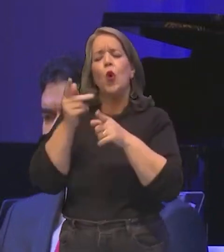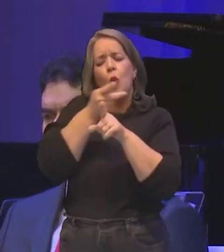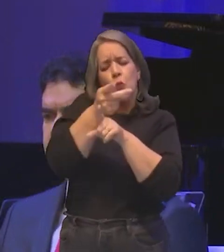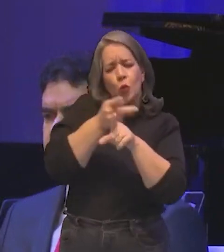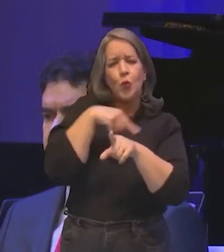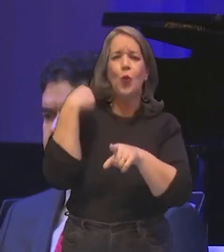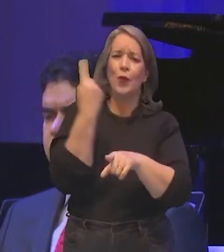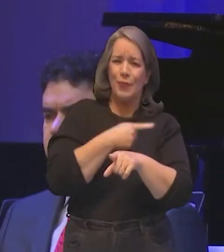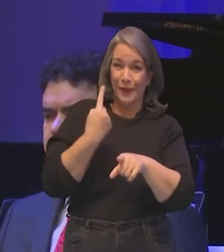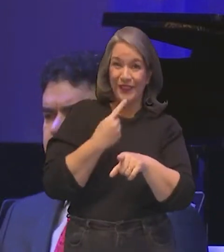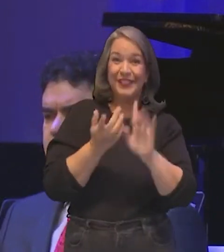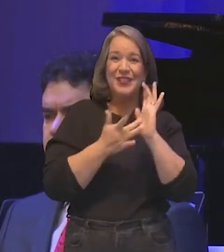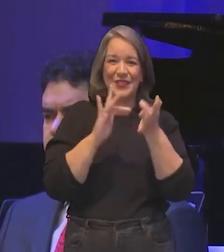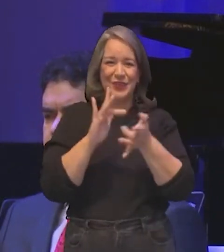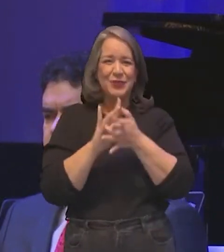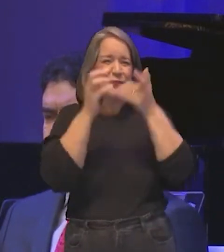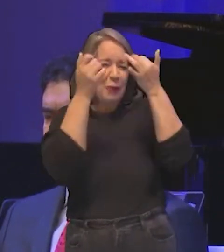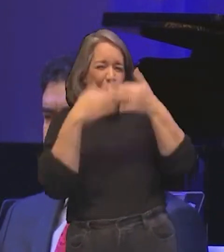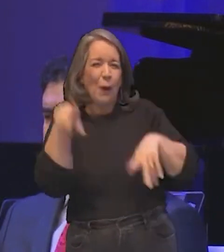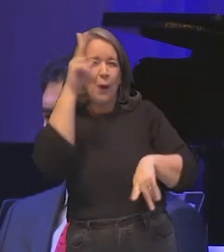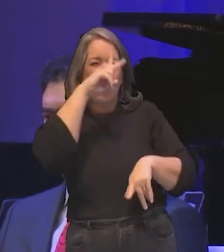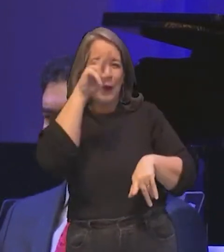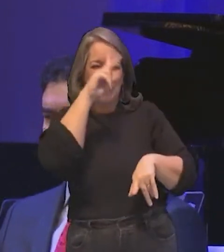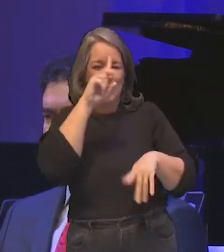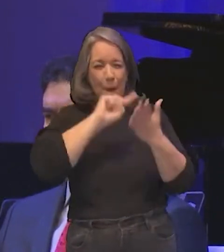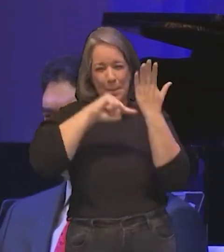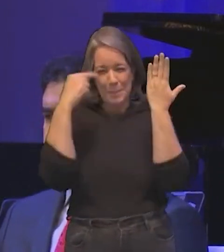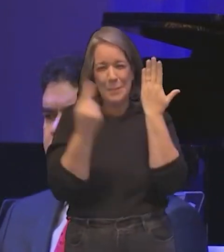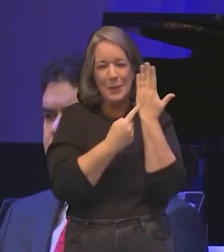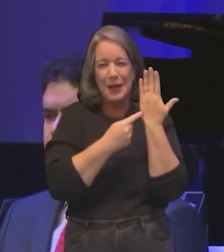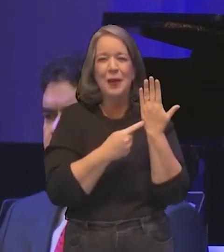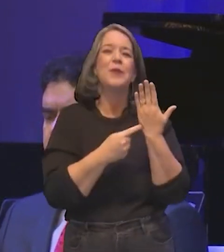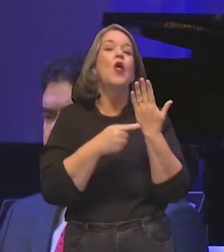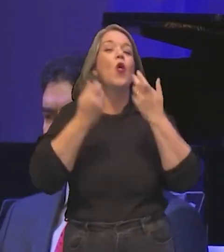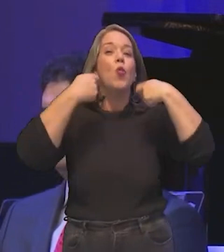que se perdeu, e o pastor deixou tudo para ir atrás dela.